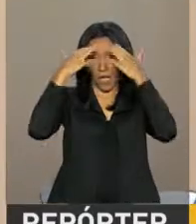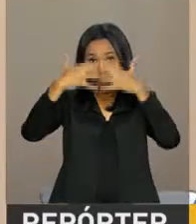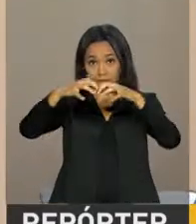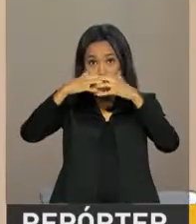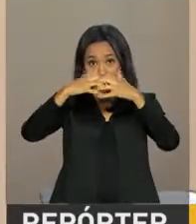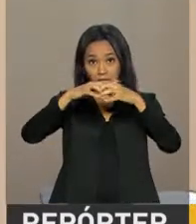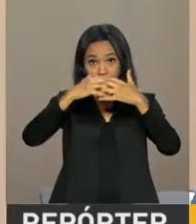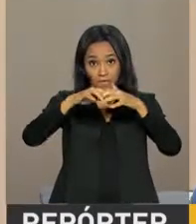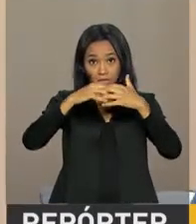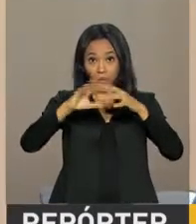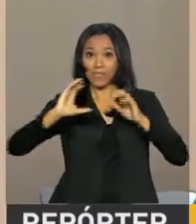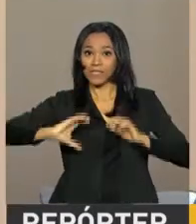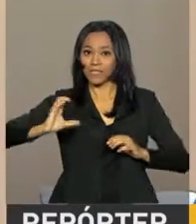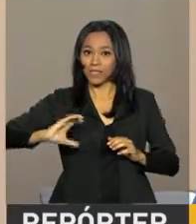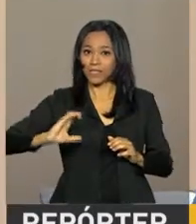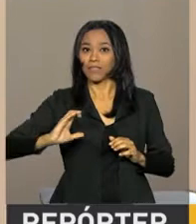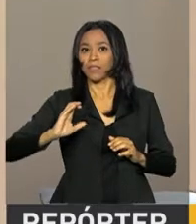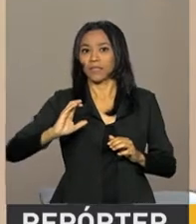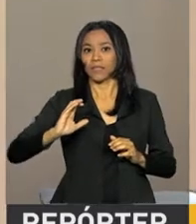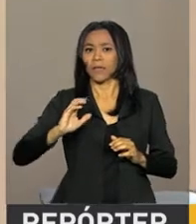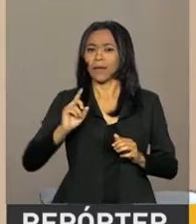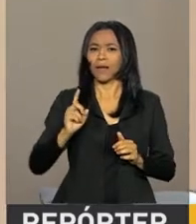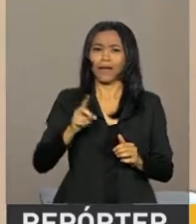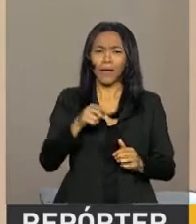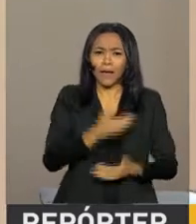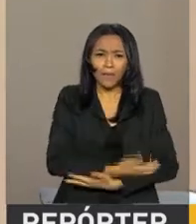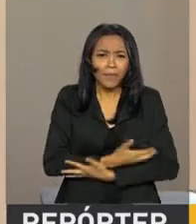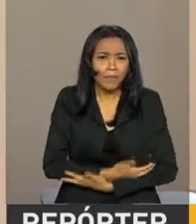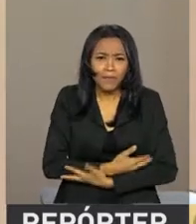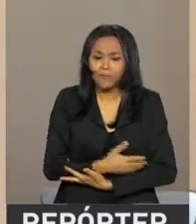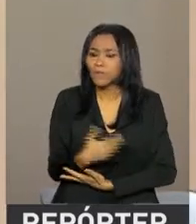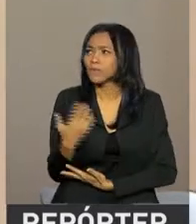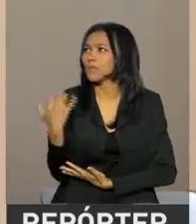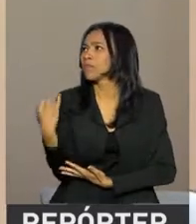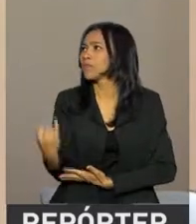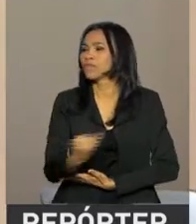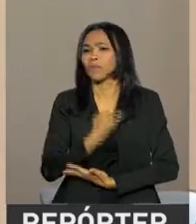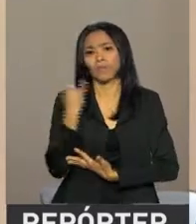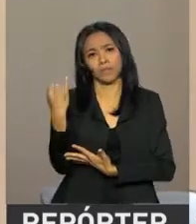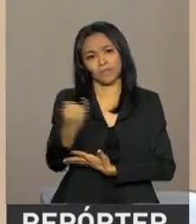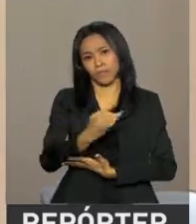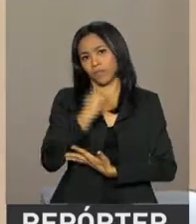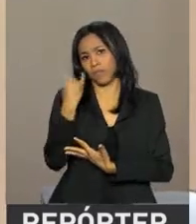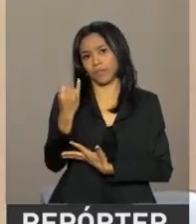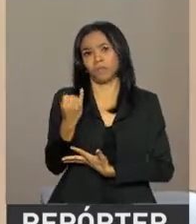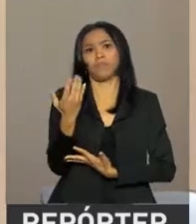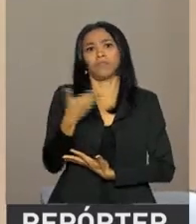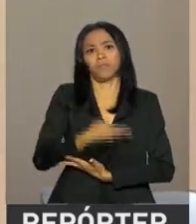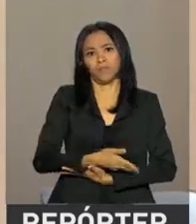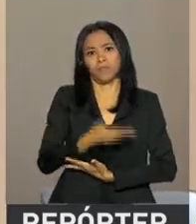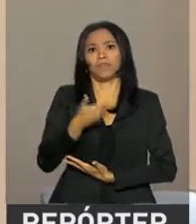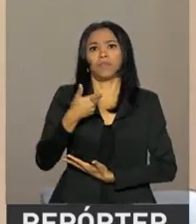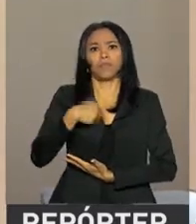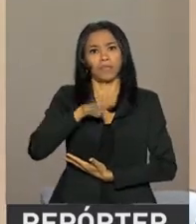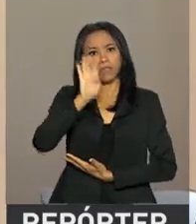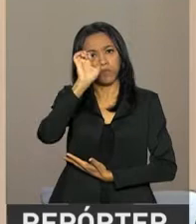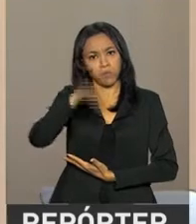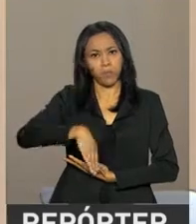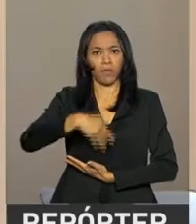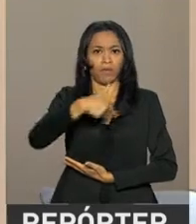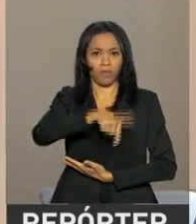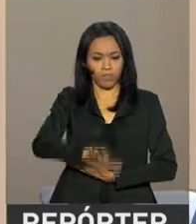muito que a primeira infância é imprescindível pra pra um indivíduo é um adulto pleno com suas